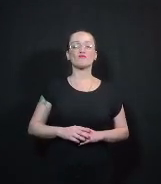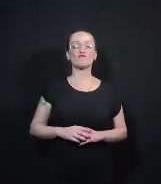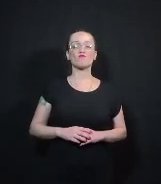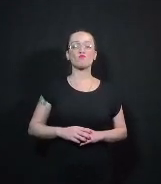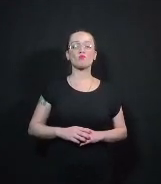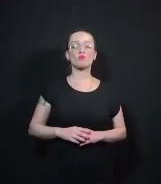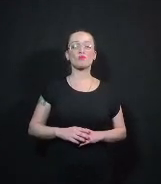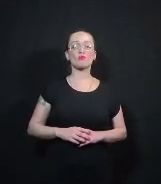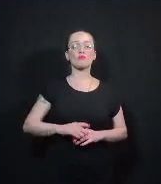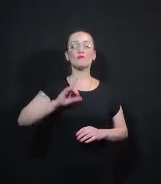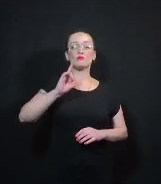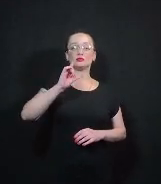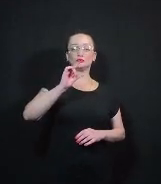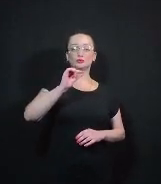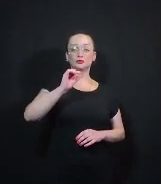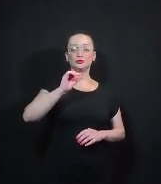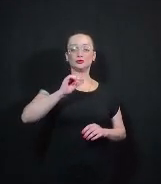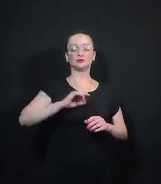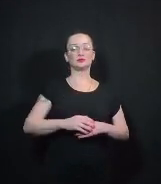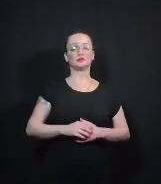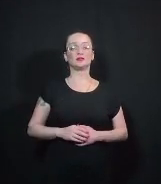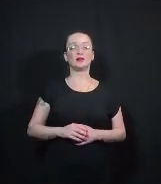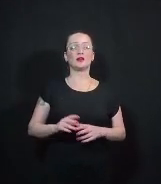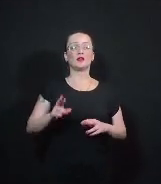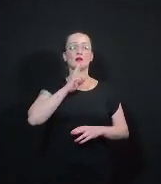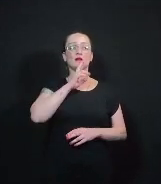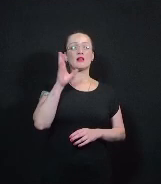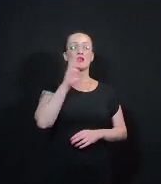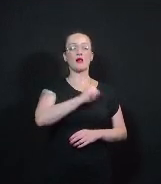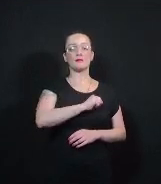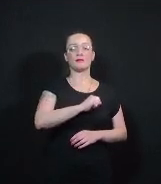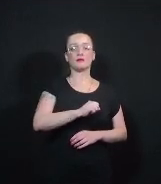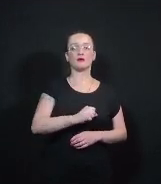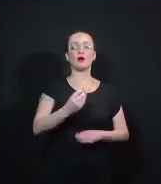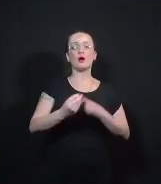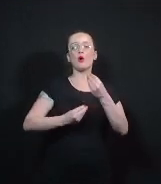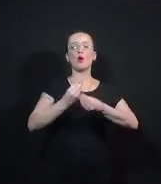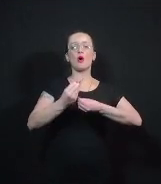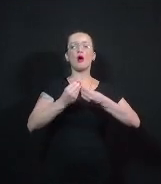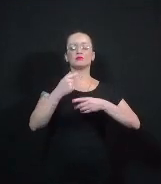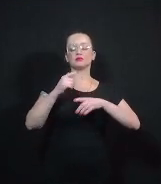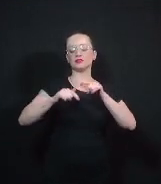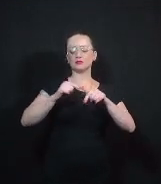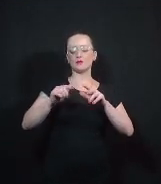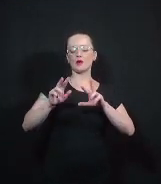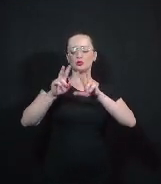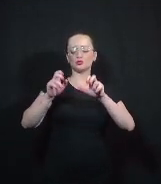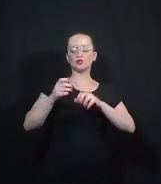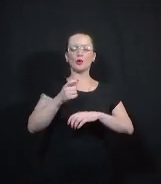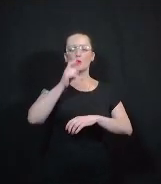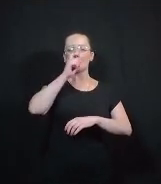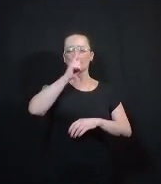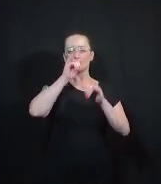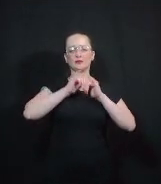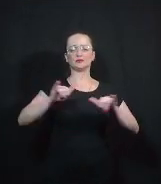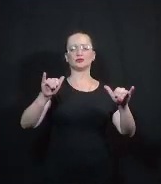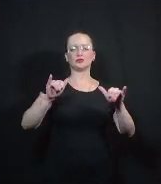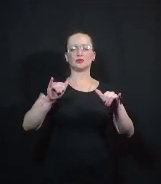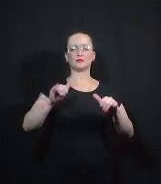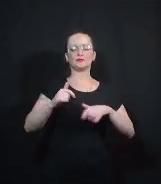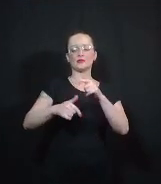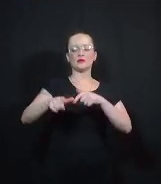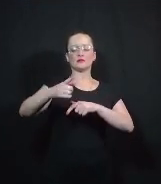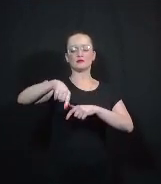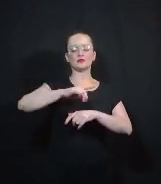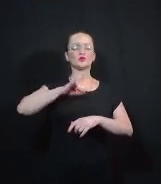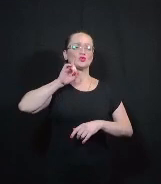um tweet, uma resposta rápida, como que vocês trabalham o tema das fake news, como que o tema das fake news tem a ver com o trabalho de vocês no